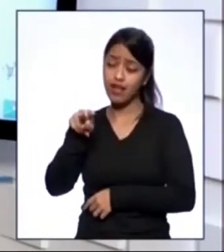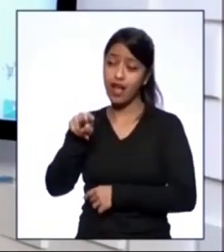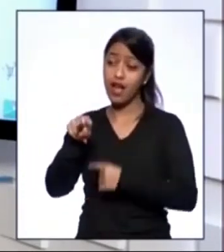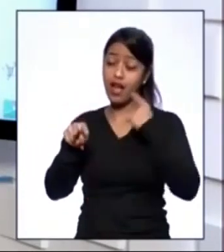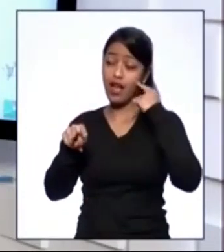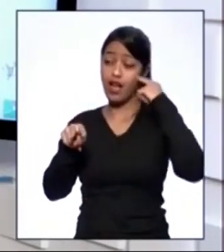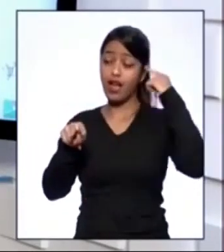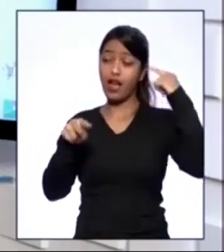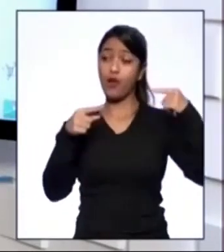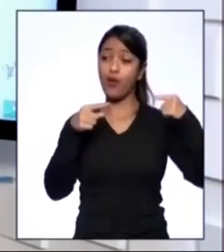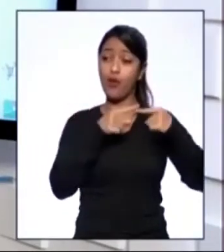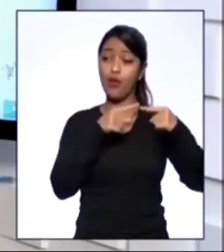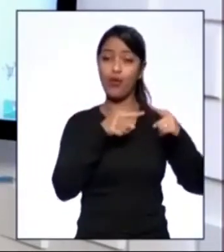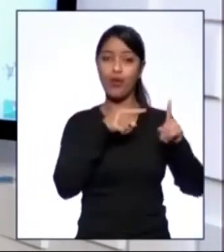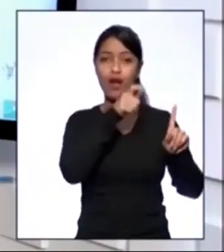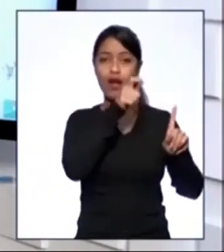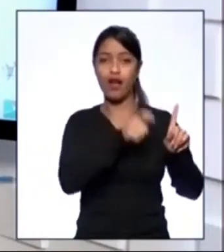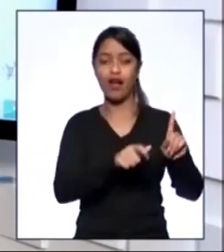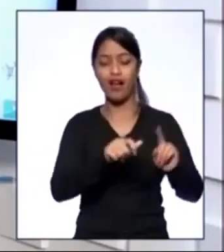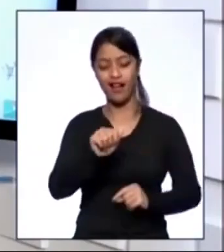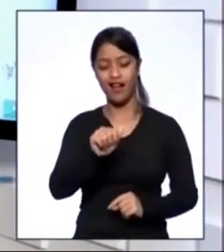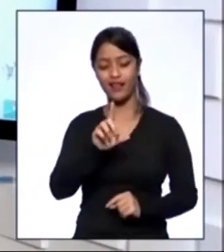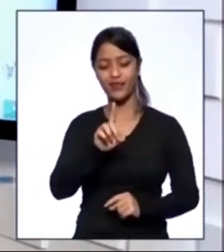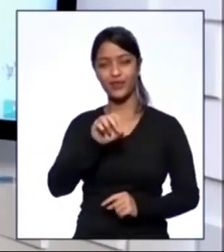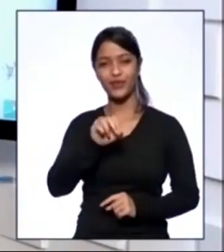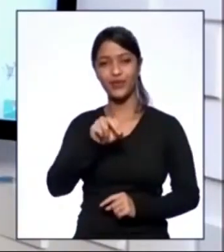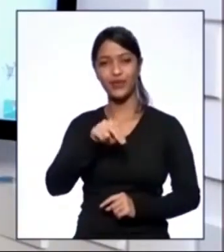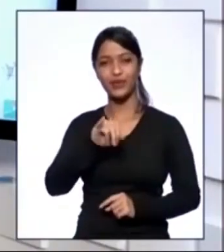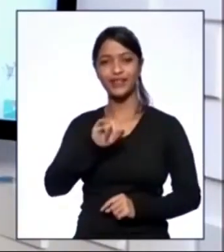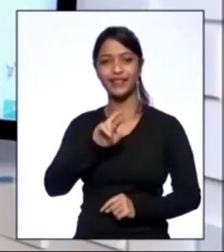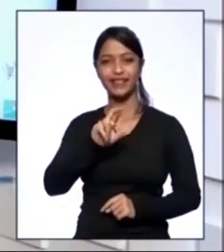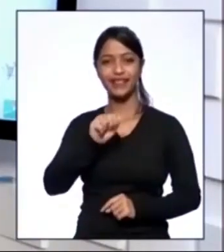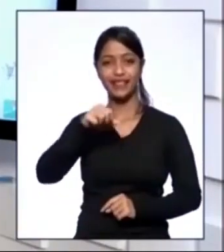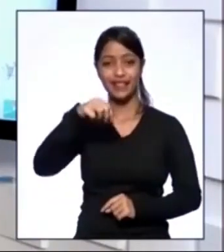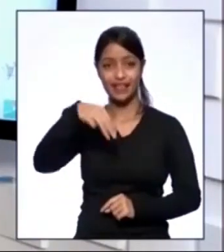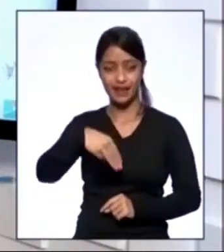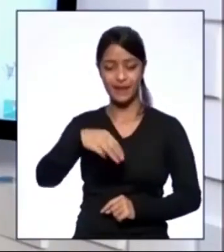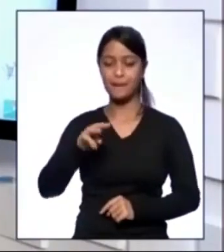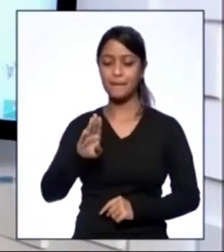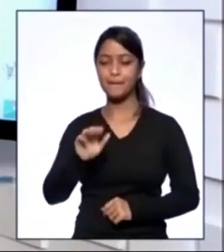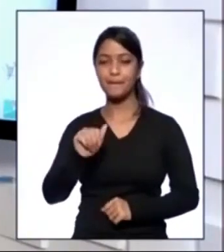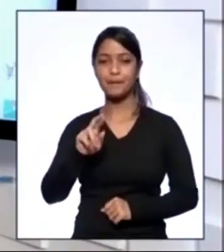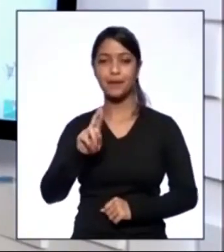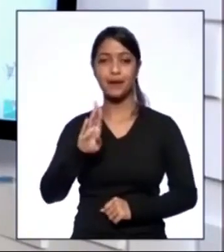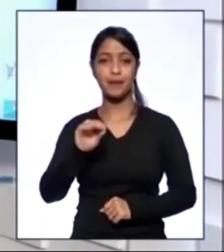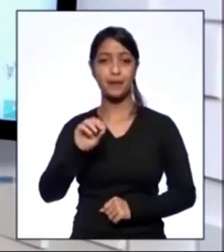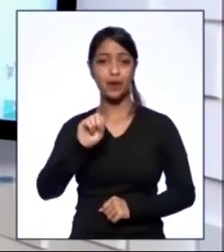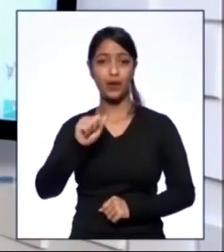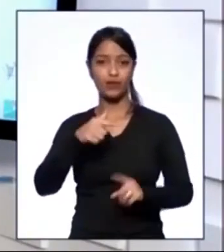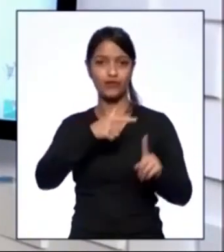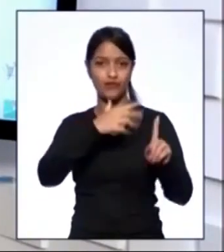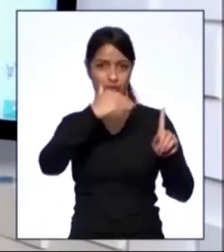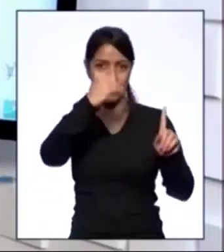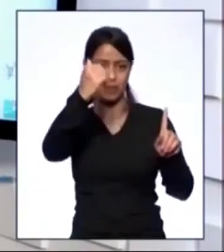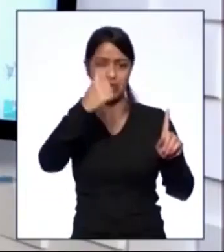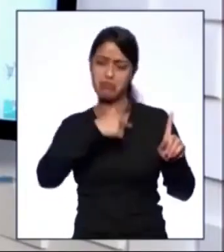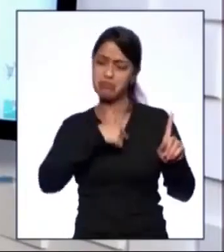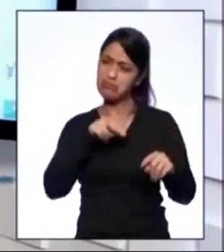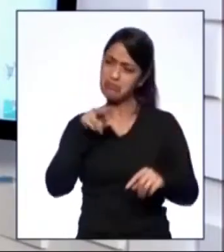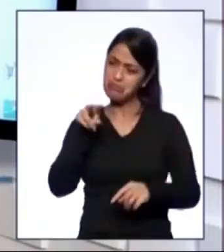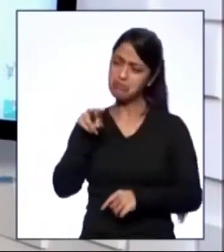Adoniran Barbosa, você ali consegue perceber uma forma de comunicação tão típica, tão